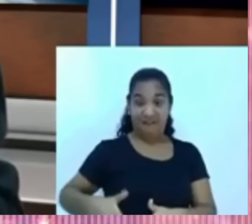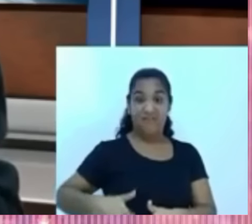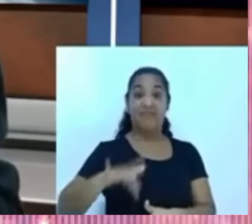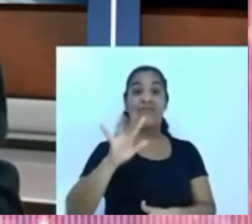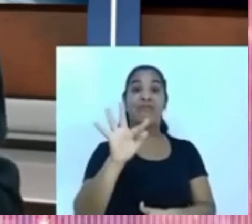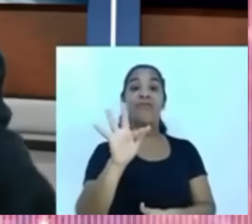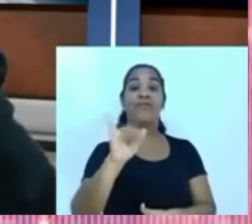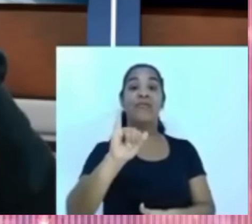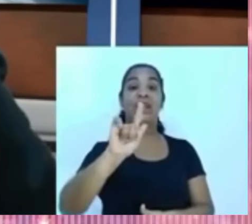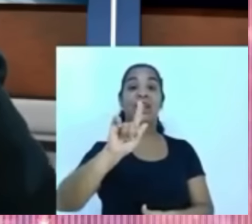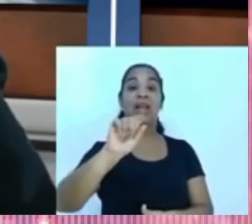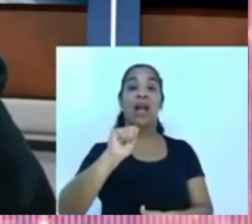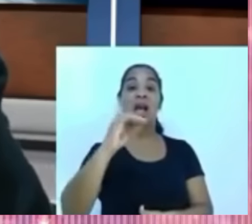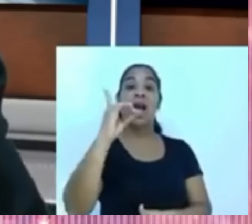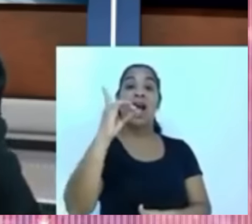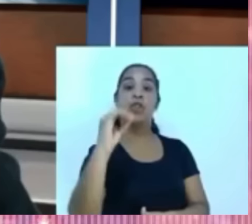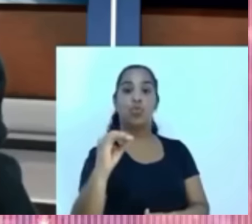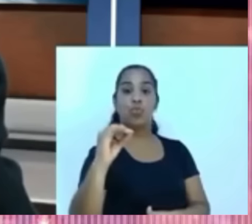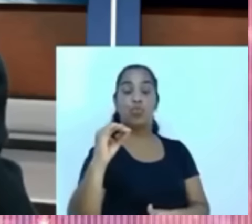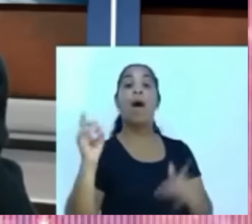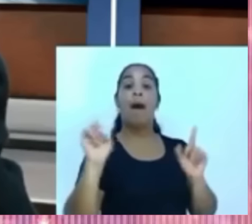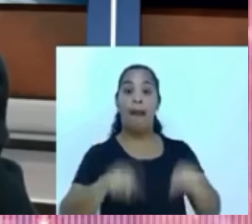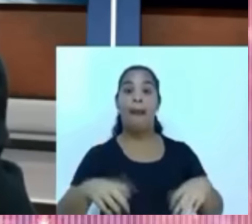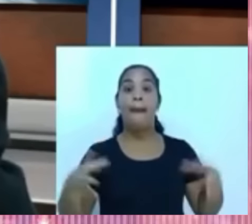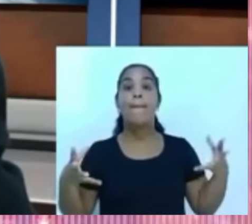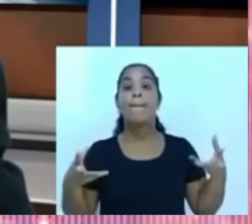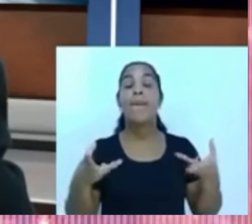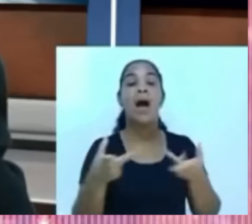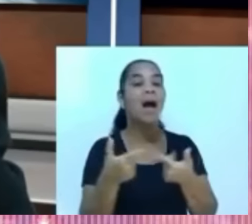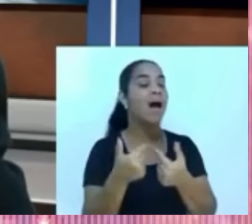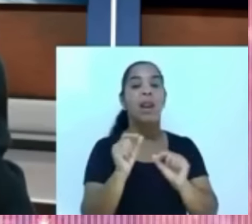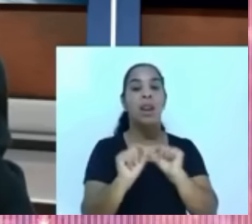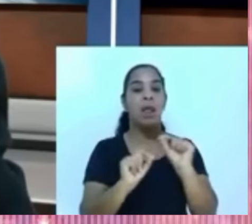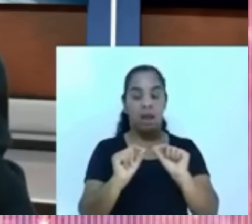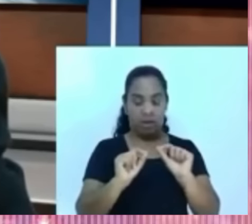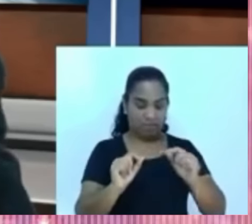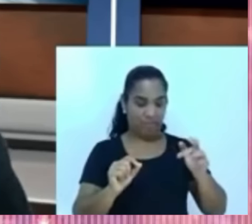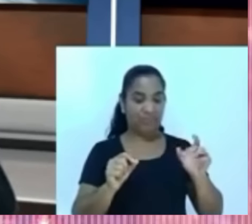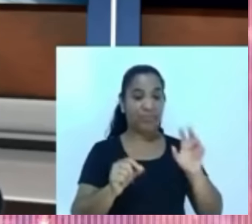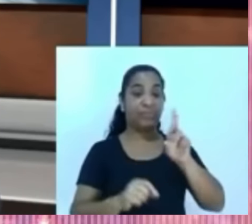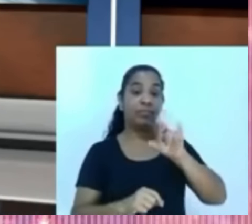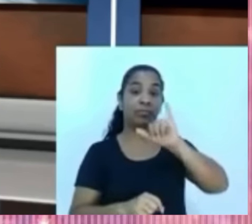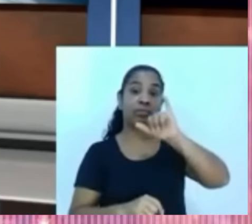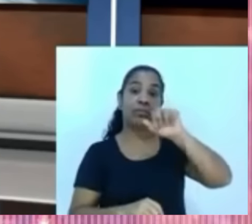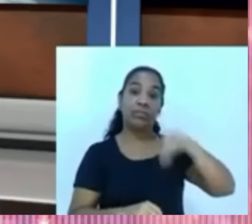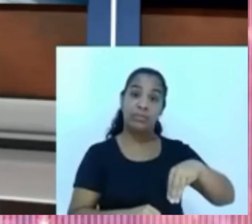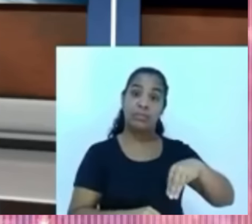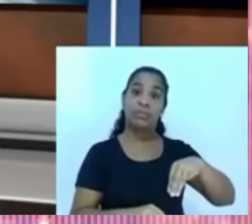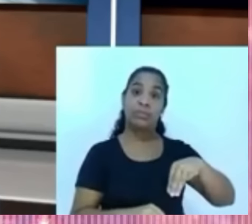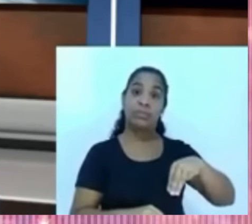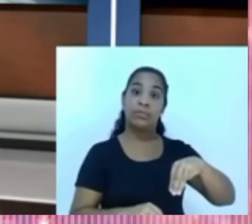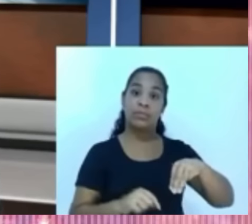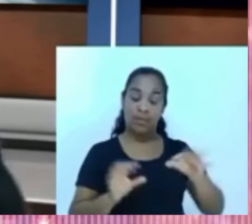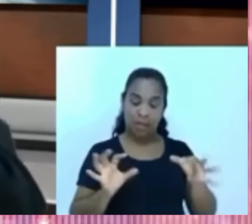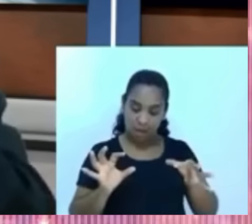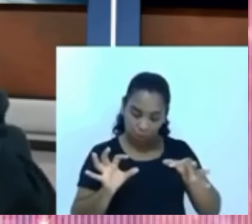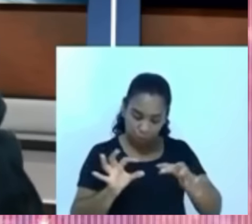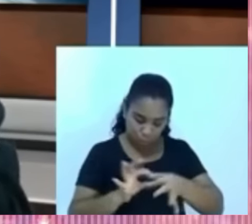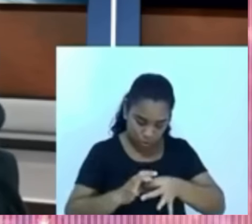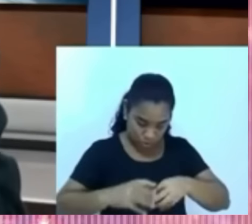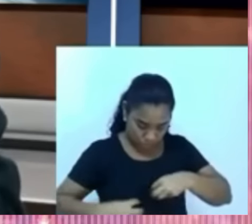mista é maravilhosamente irmã dos rins que é uma glândula interna né